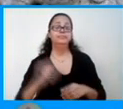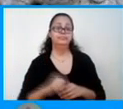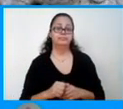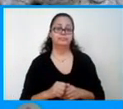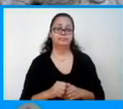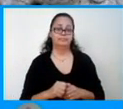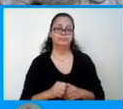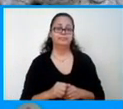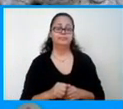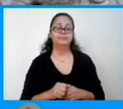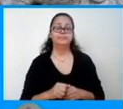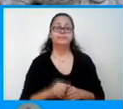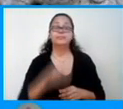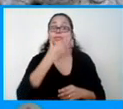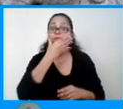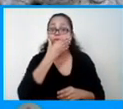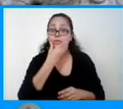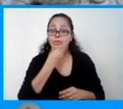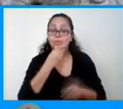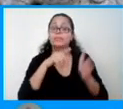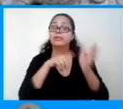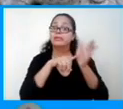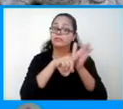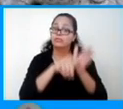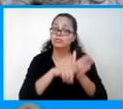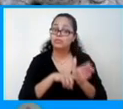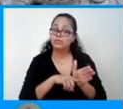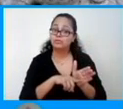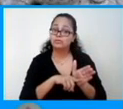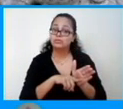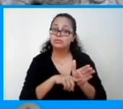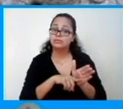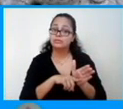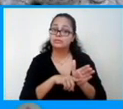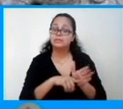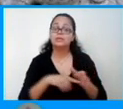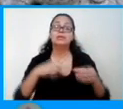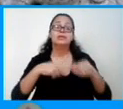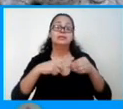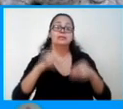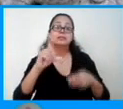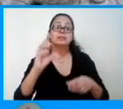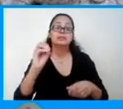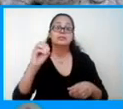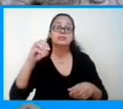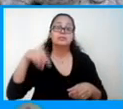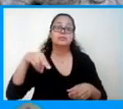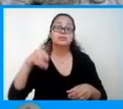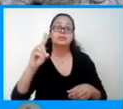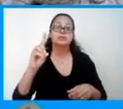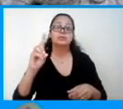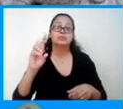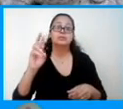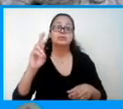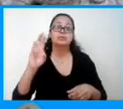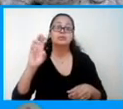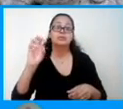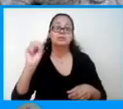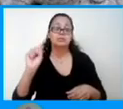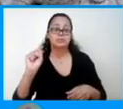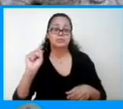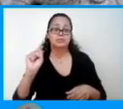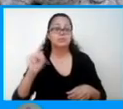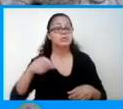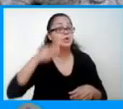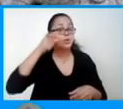Esse cientista aqui, Robert, no século XIX, na cidade de Londres, ele fez uma observação importante. Ele observou